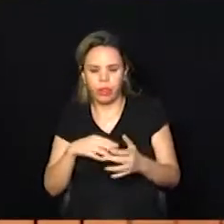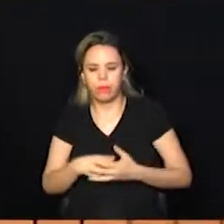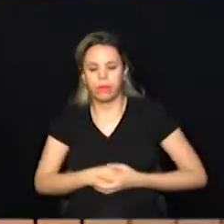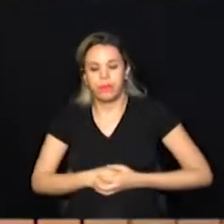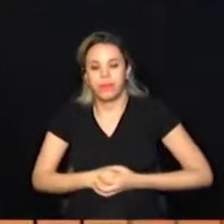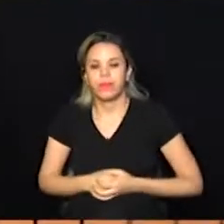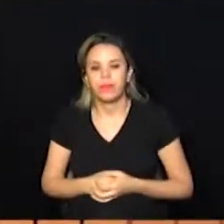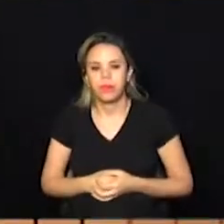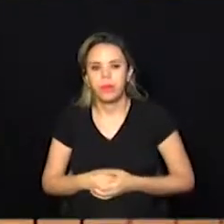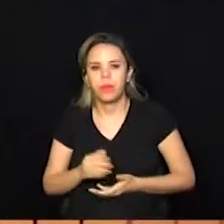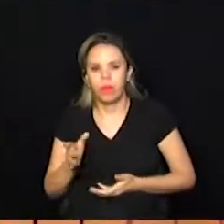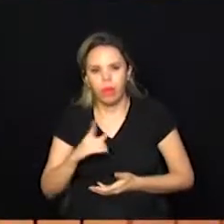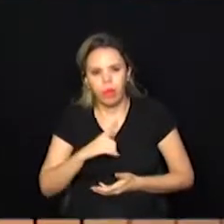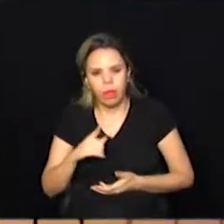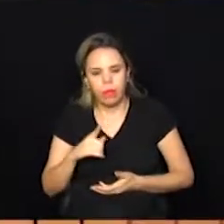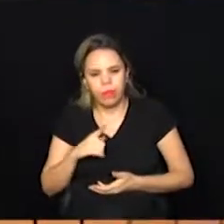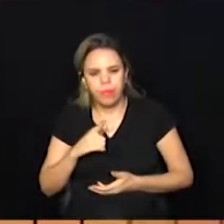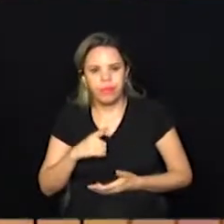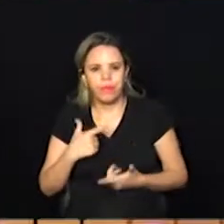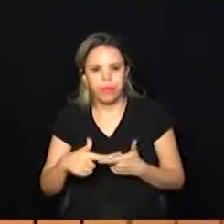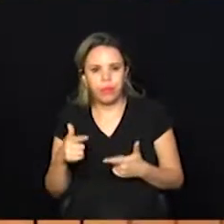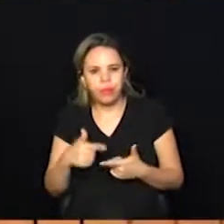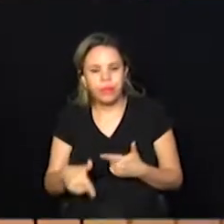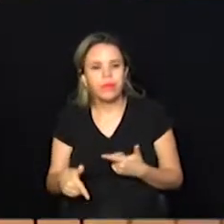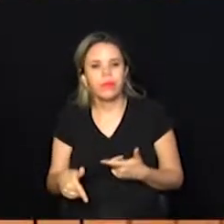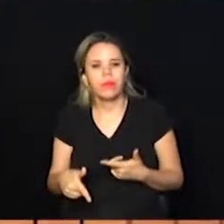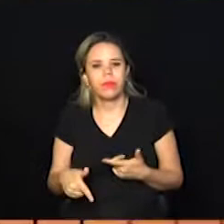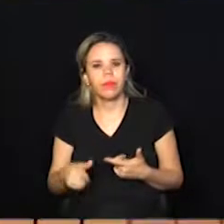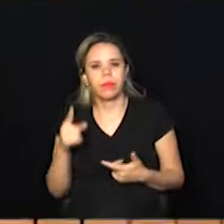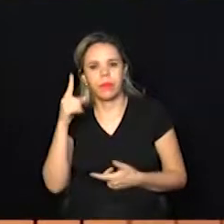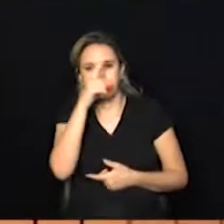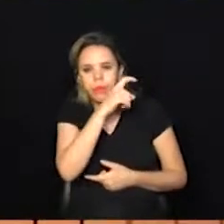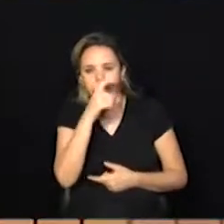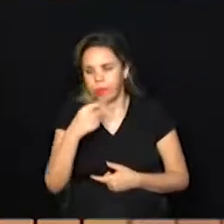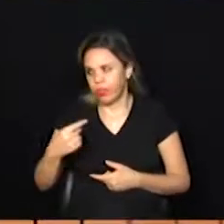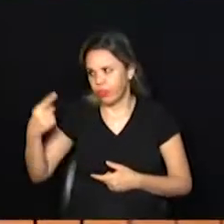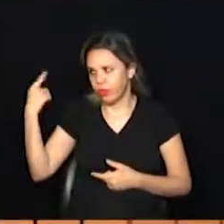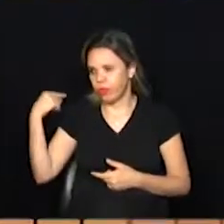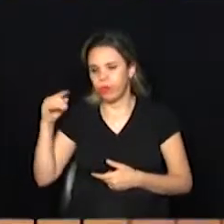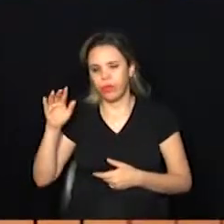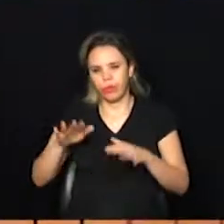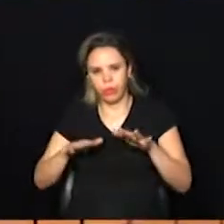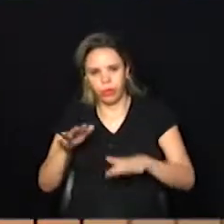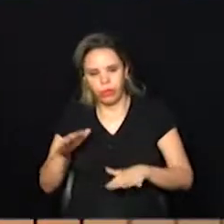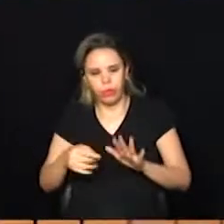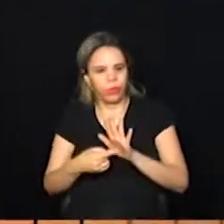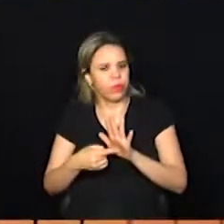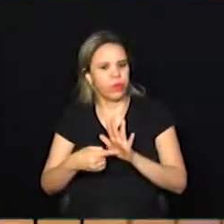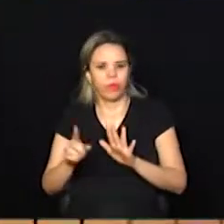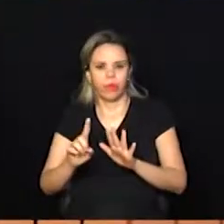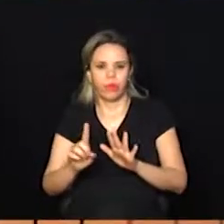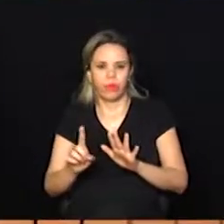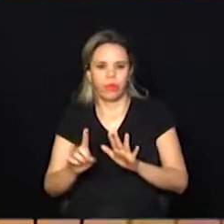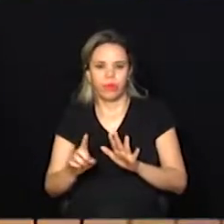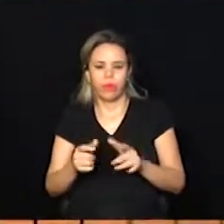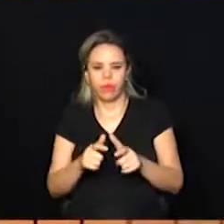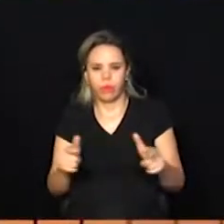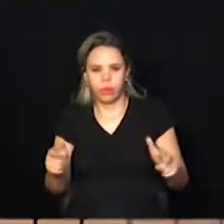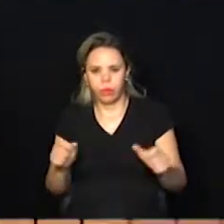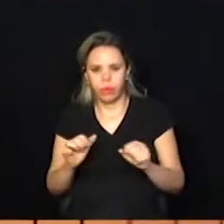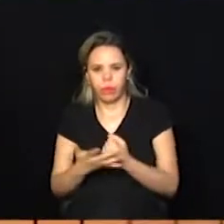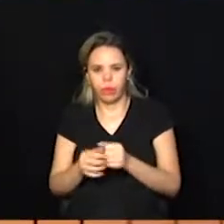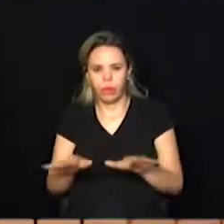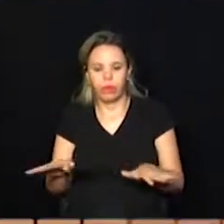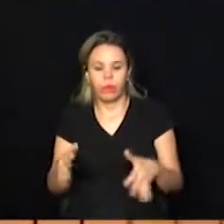e se nós já tínhamos essa realidade, que era uma realidade difícil, uma realidade que muitas vezes os dados não mostram, a pandemia